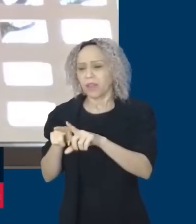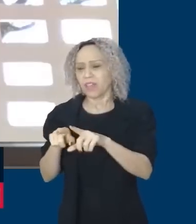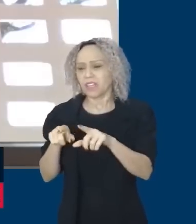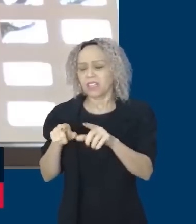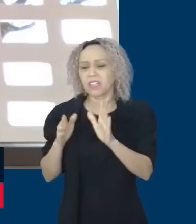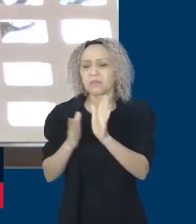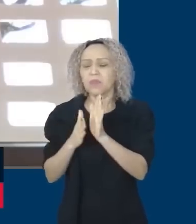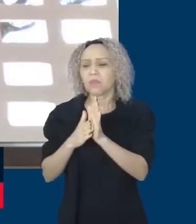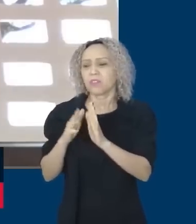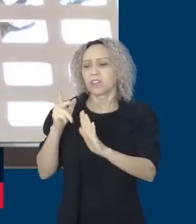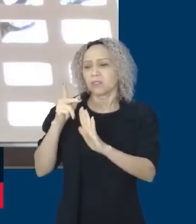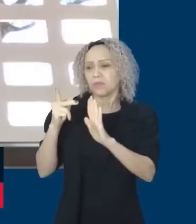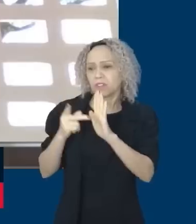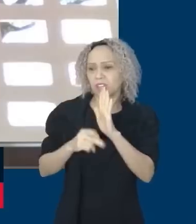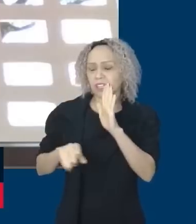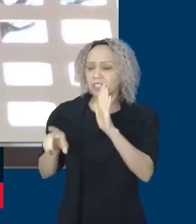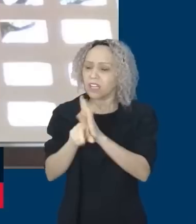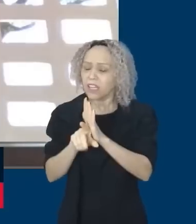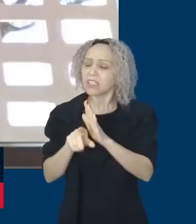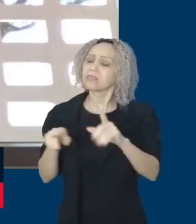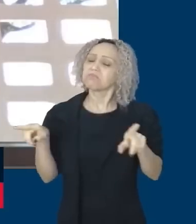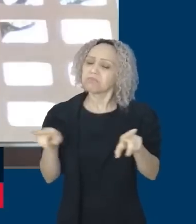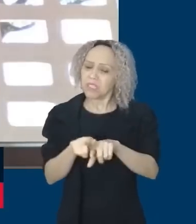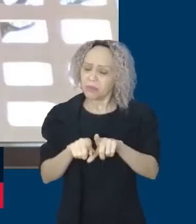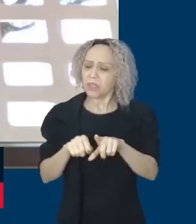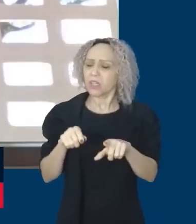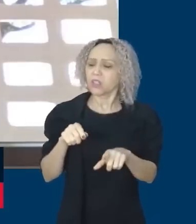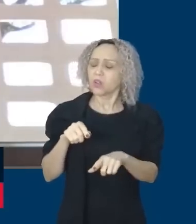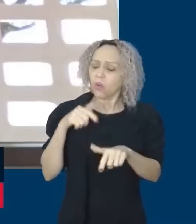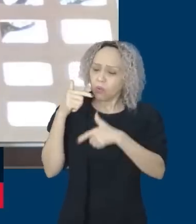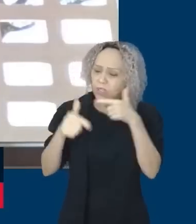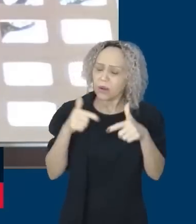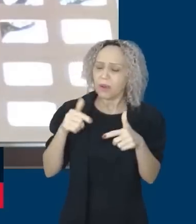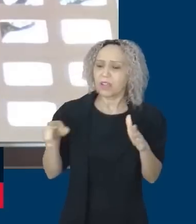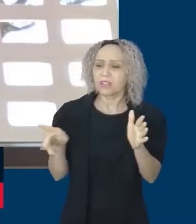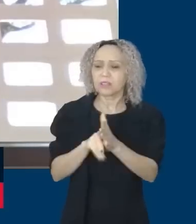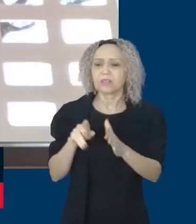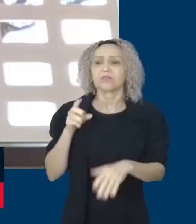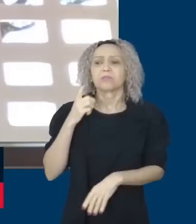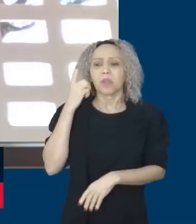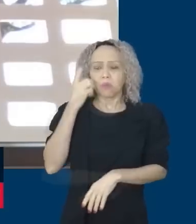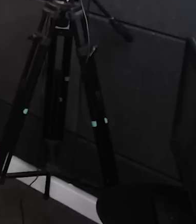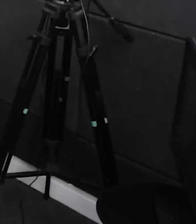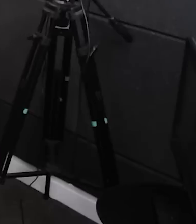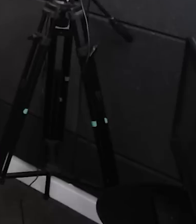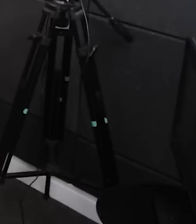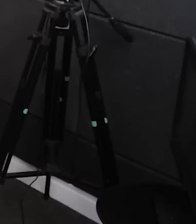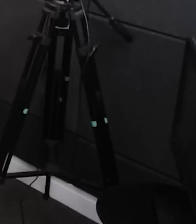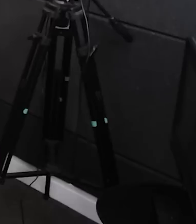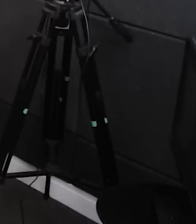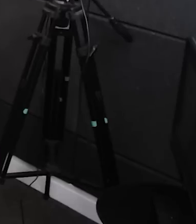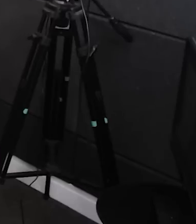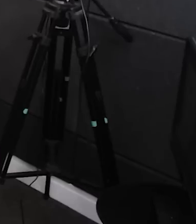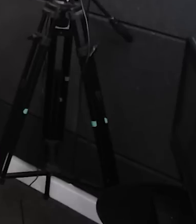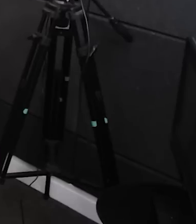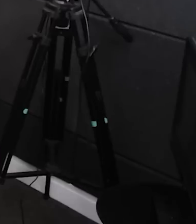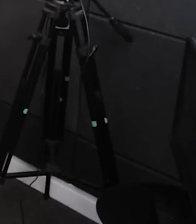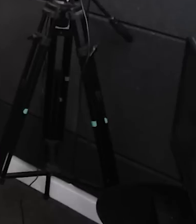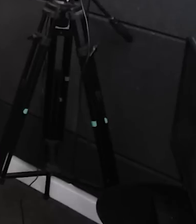mas também aquele trabalho que ele faz no estado dele, na região dele, no município dele.